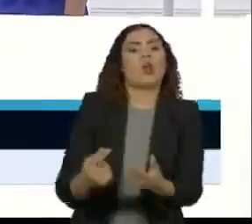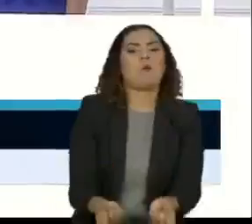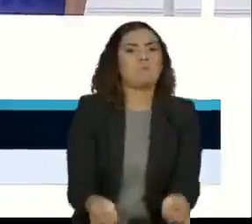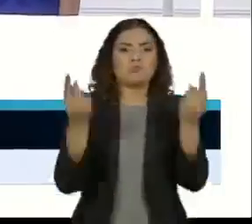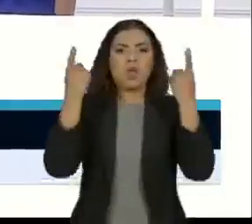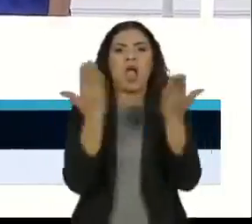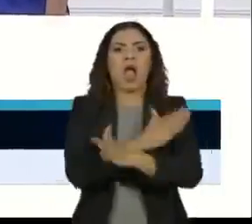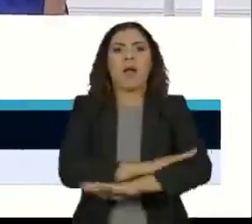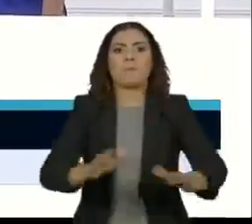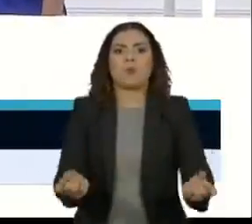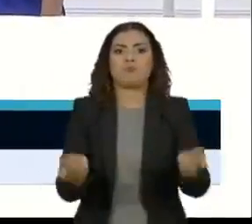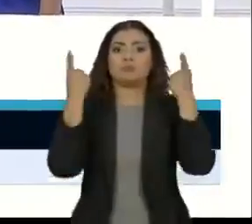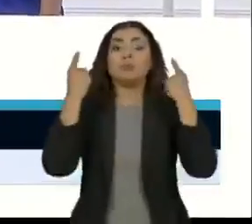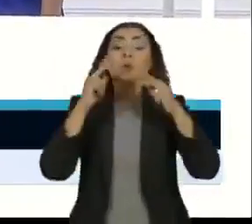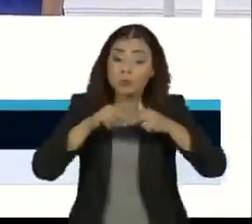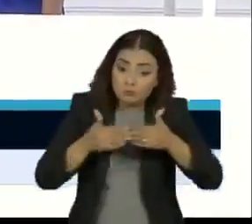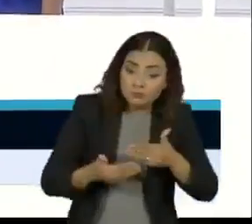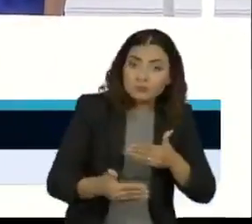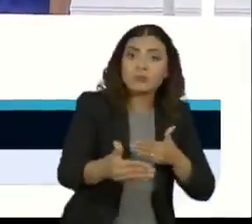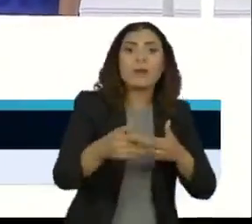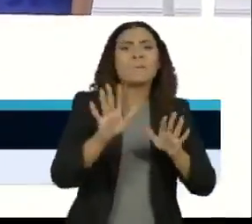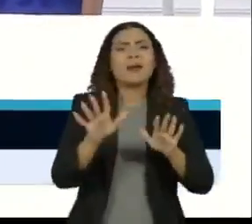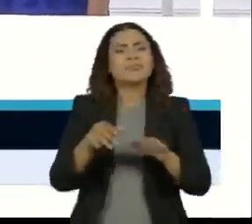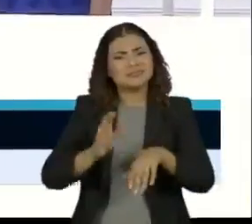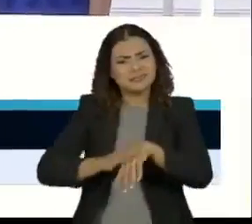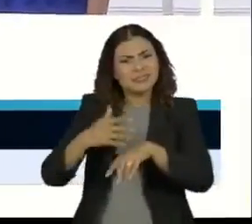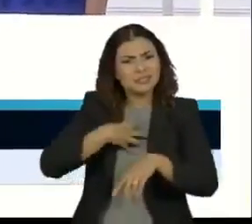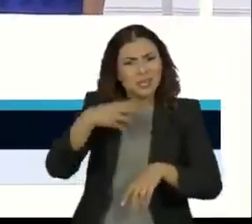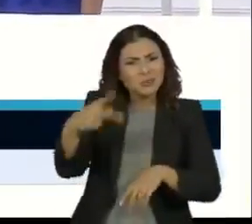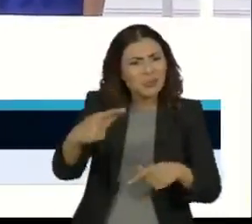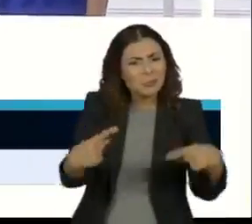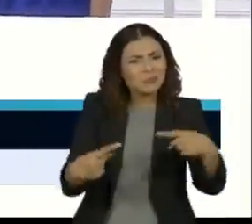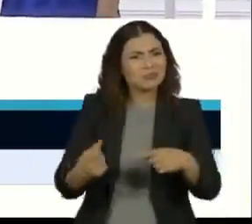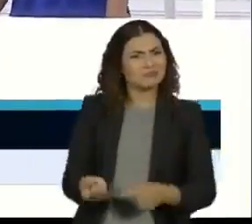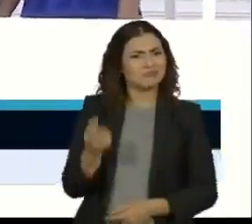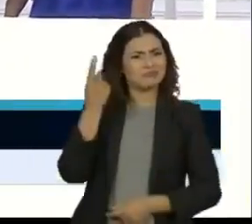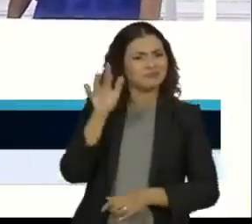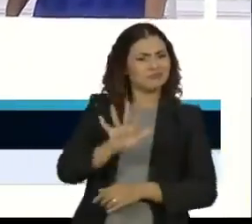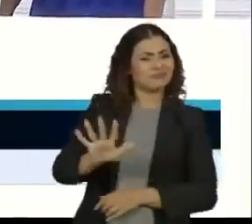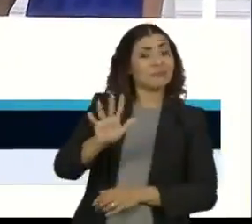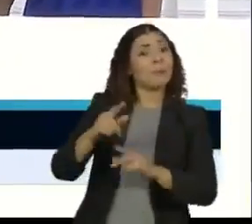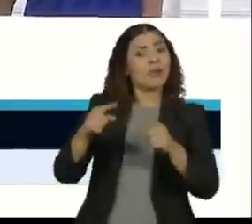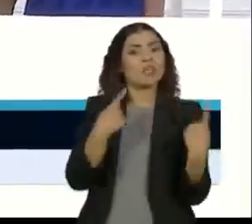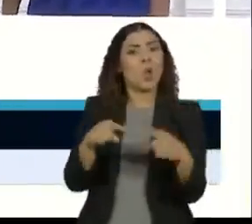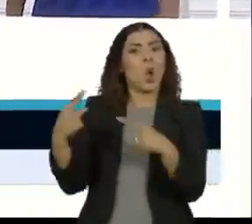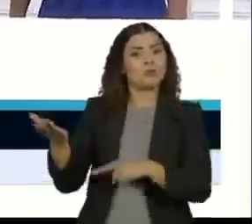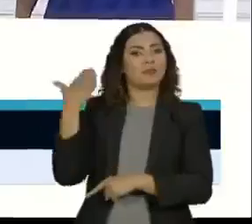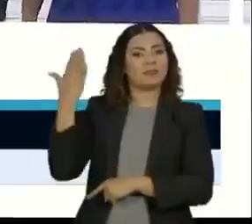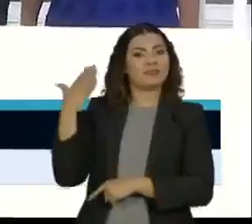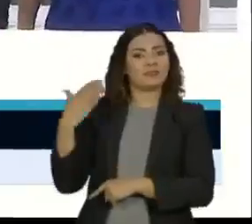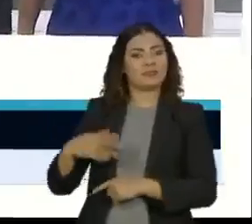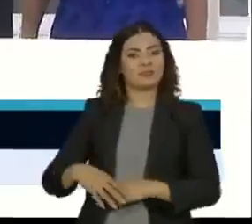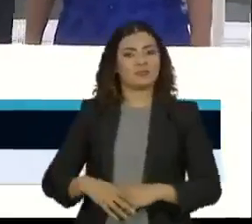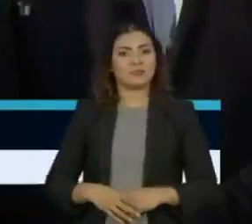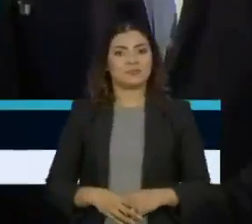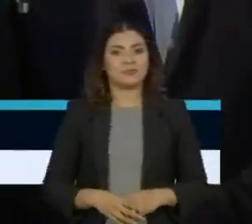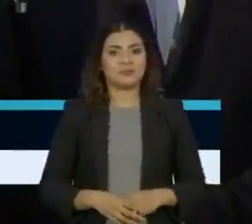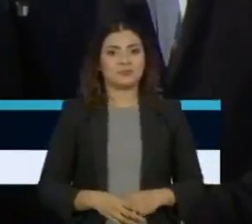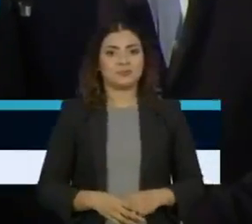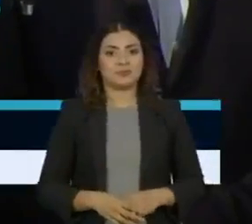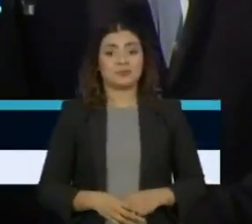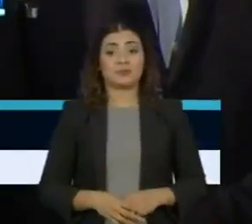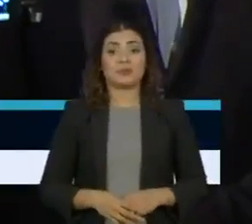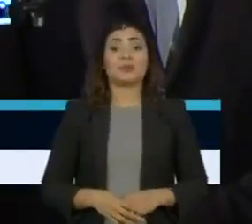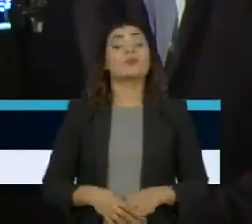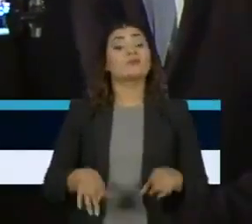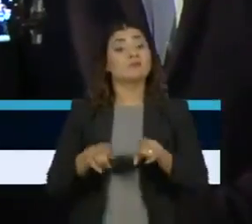dele utilizar-se das piores práticas políticas, mas ele ataca essa política tradicional. A A